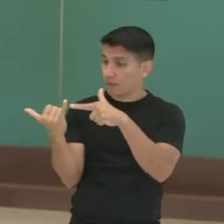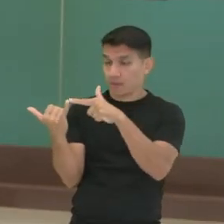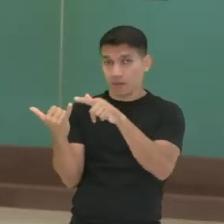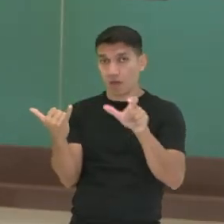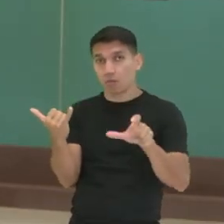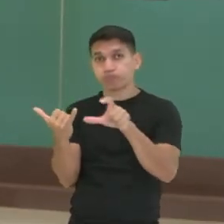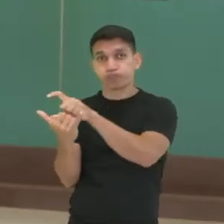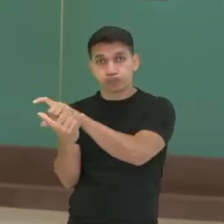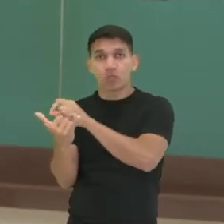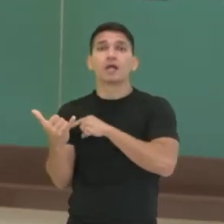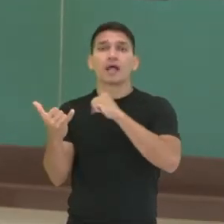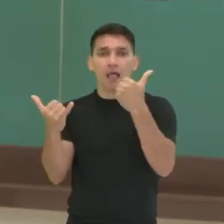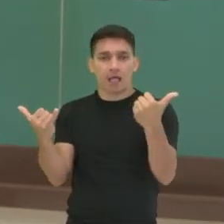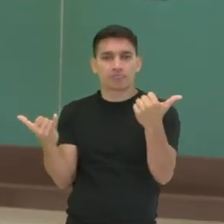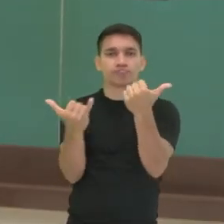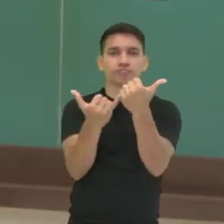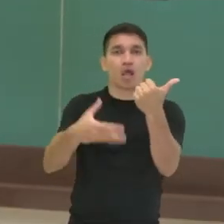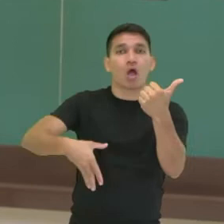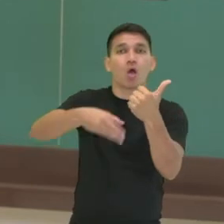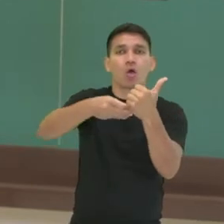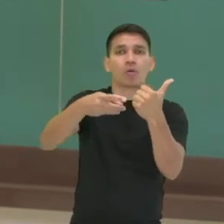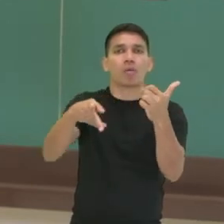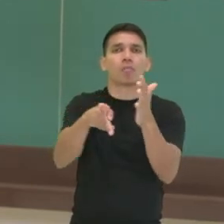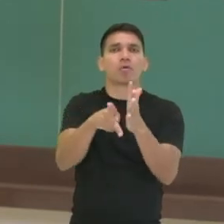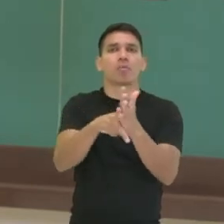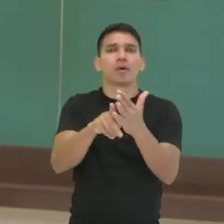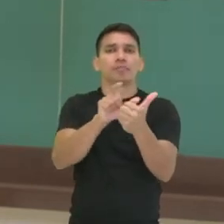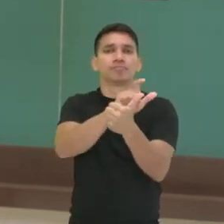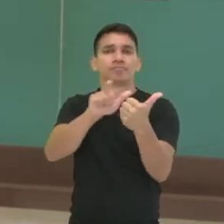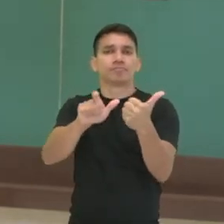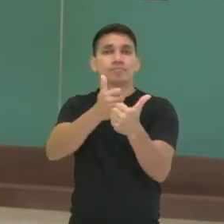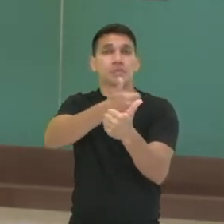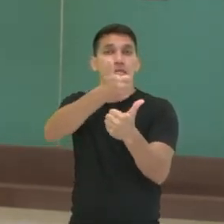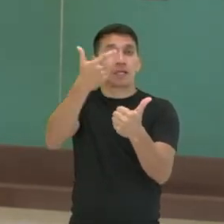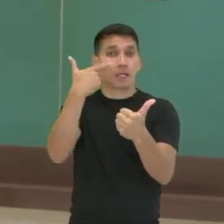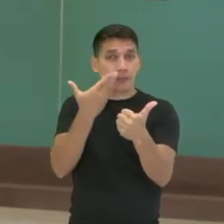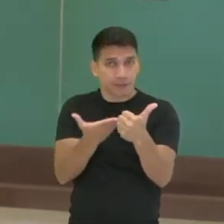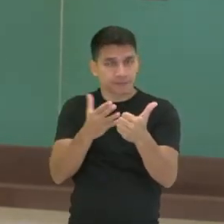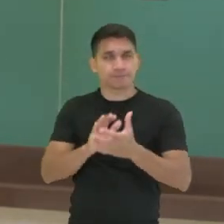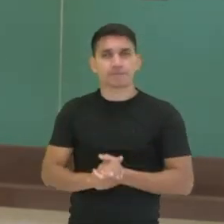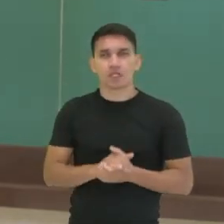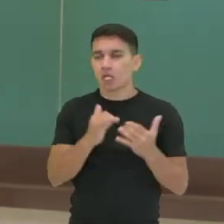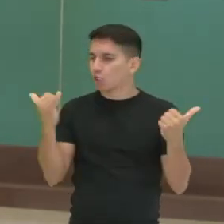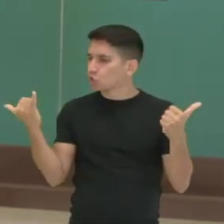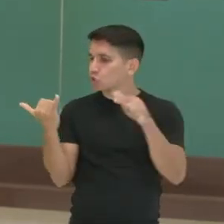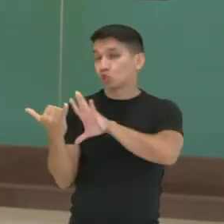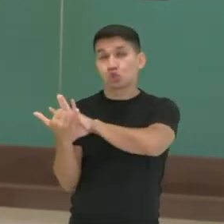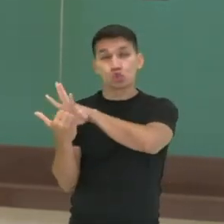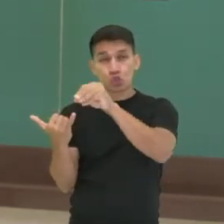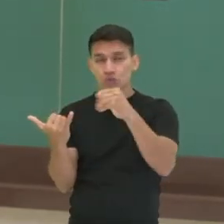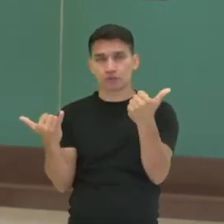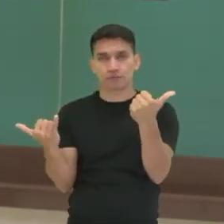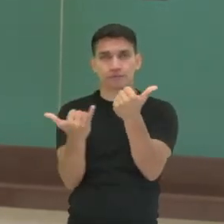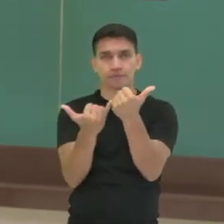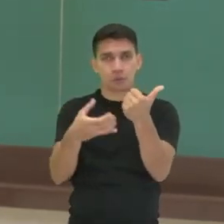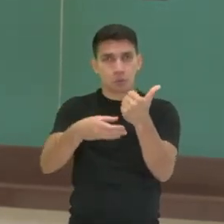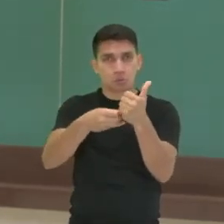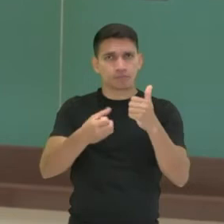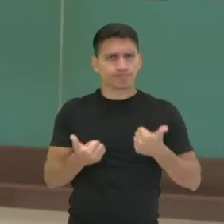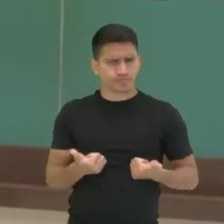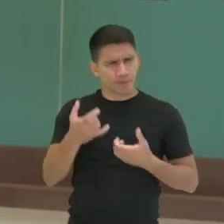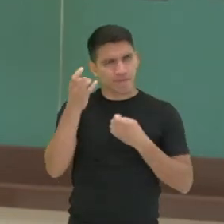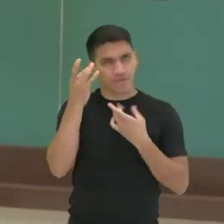oração que será o objeto direto da primeira. Toda ela completa o sentido da primeira. Tranquilinho,